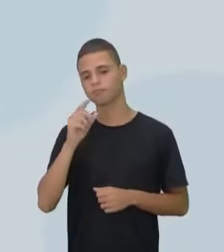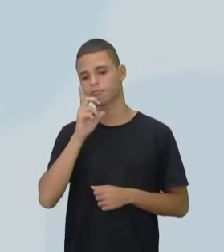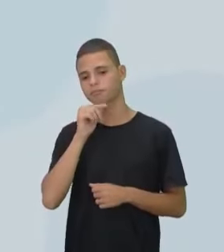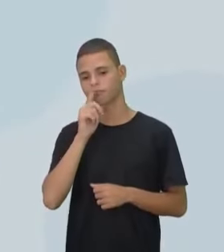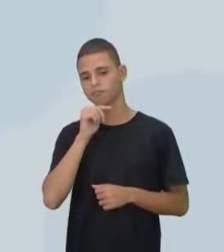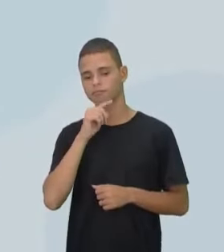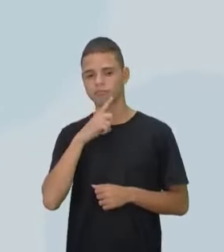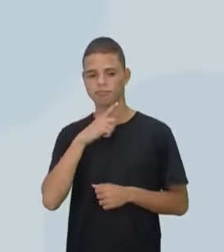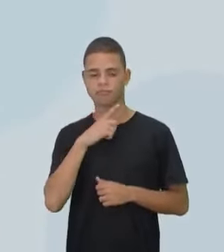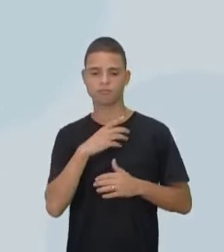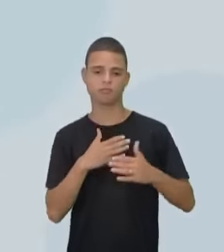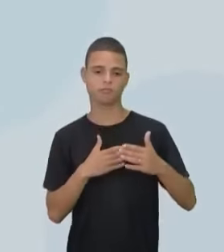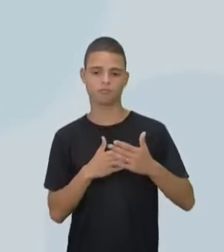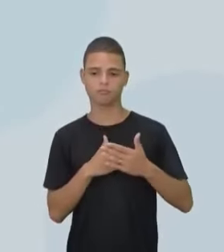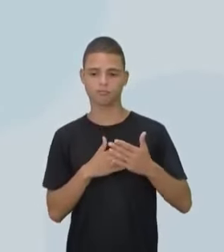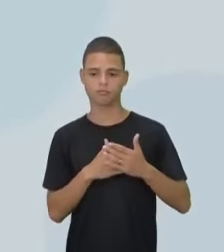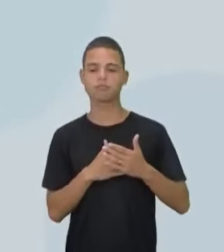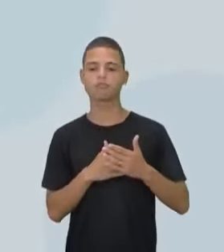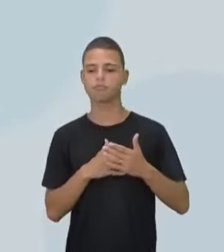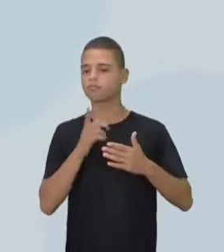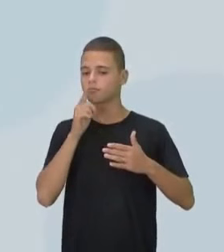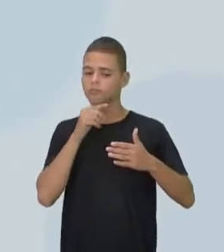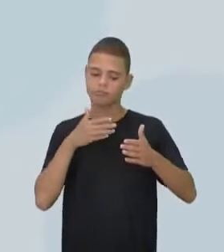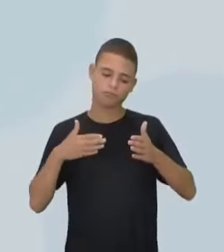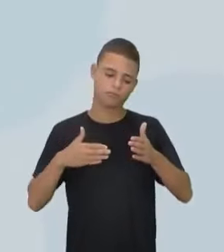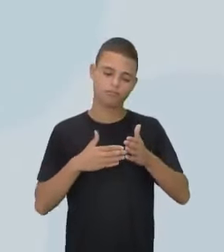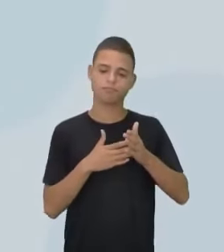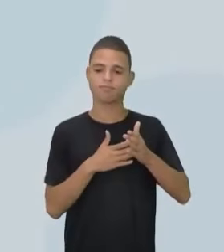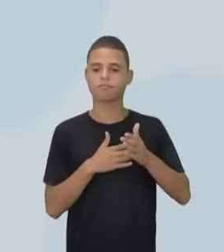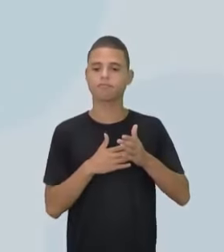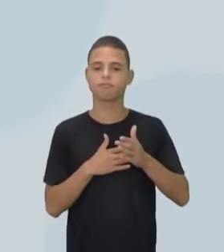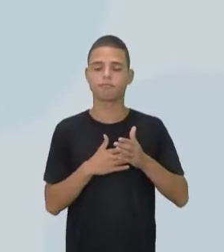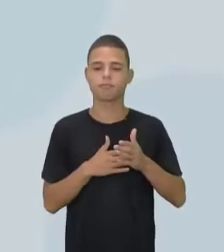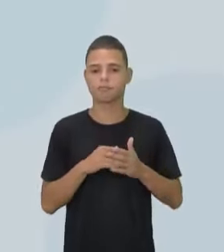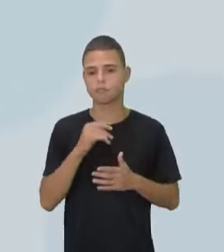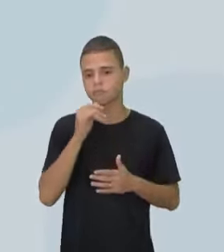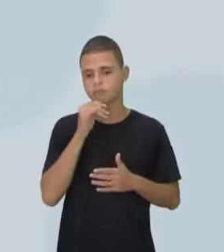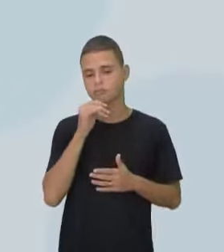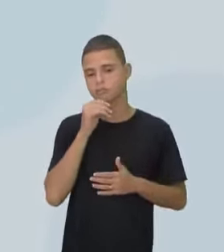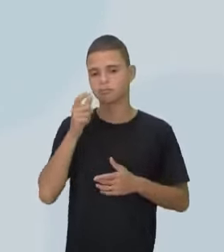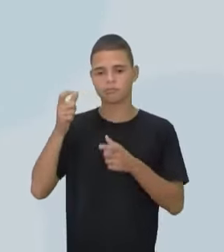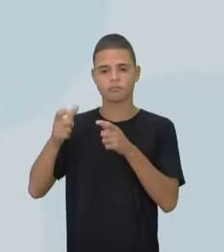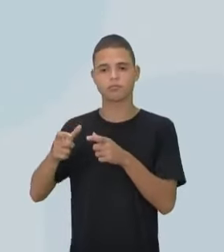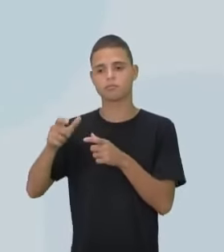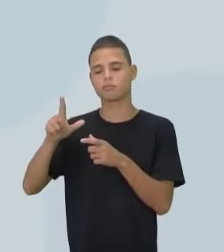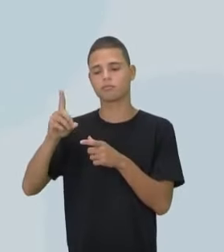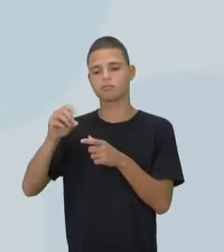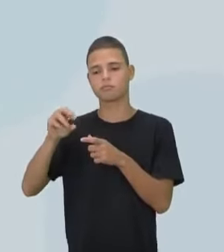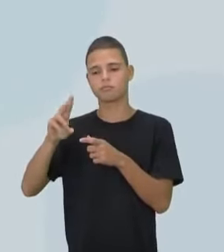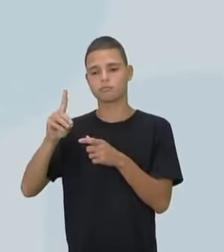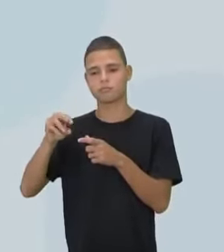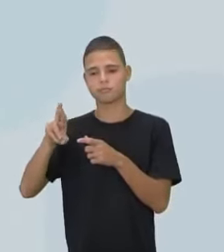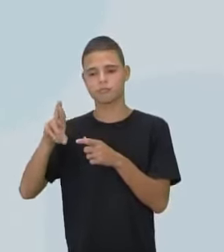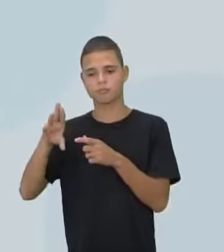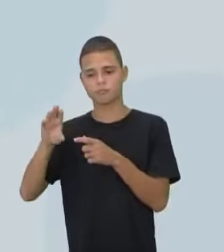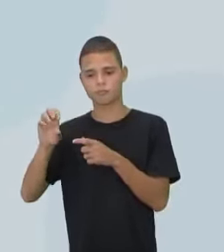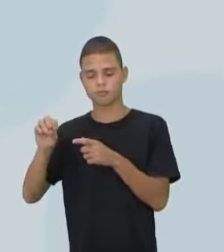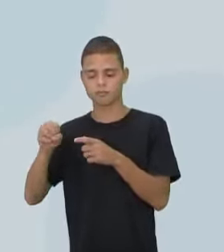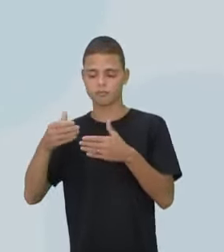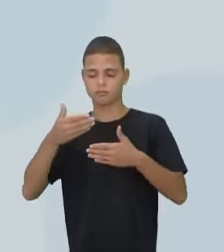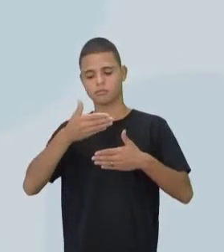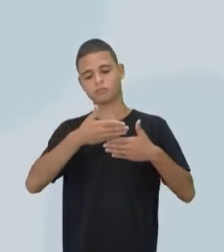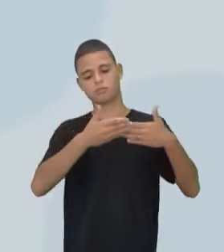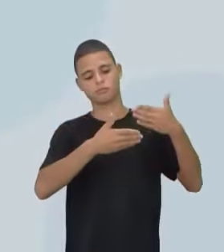retida, né? O reservatório, a represa. Aqui um exemplo de Londres, a barreira do Tâmisa, que é interessante, que